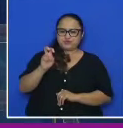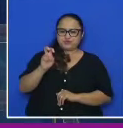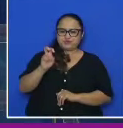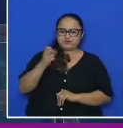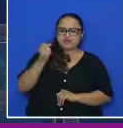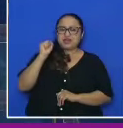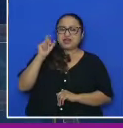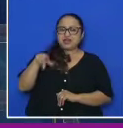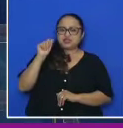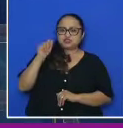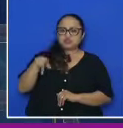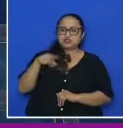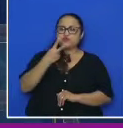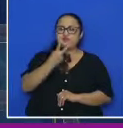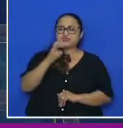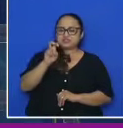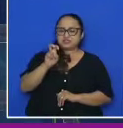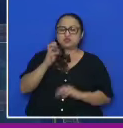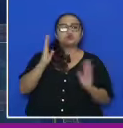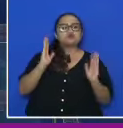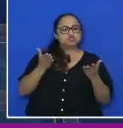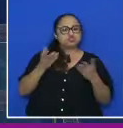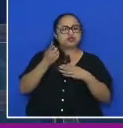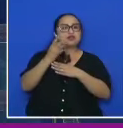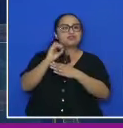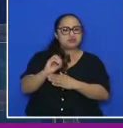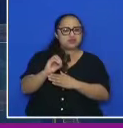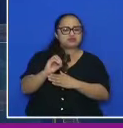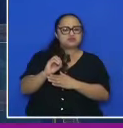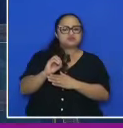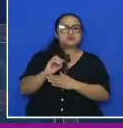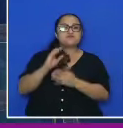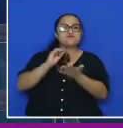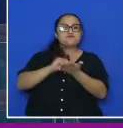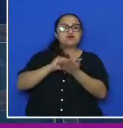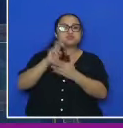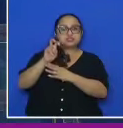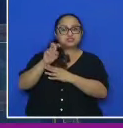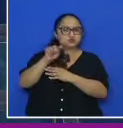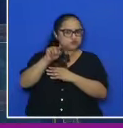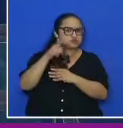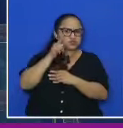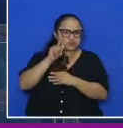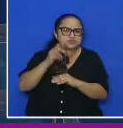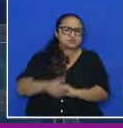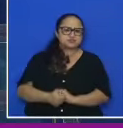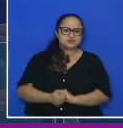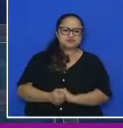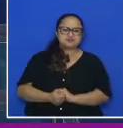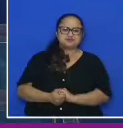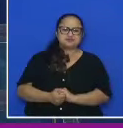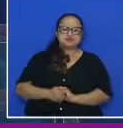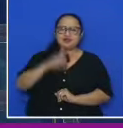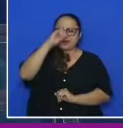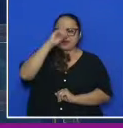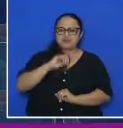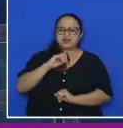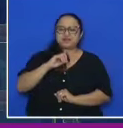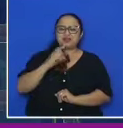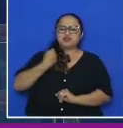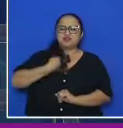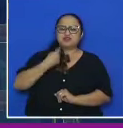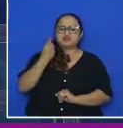número 25. Foram sorteados 10 números, faltam 5. Você ainda tem chances. Bola amarela, número